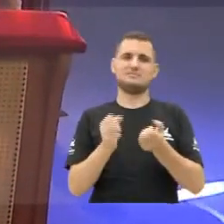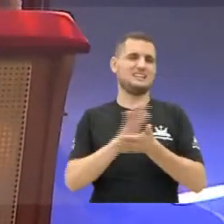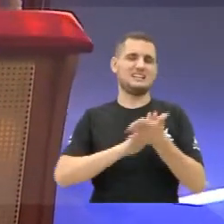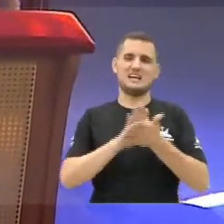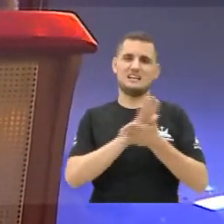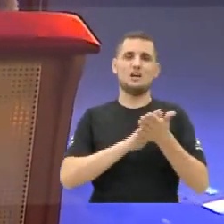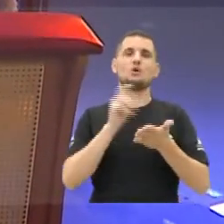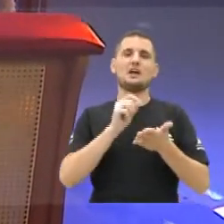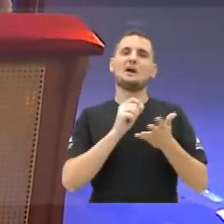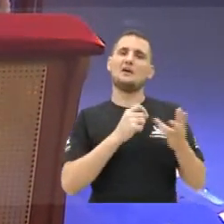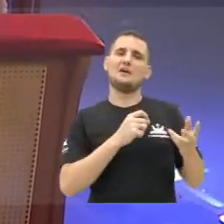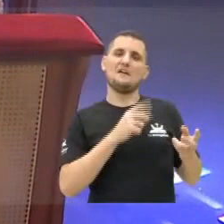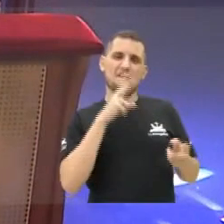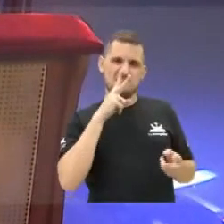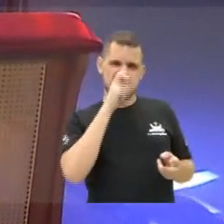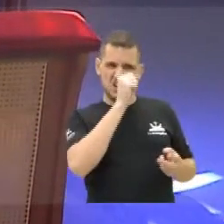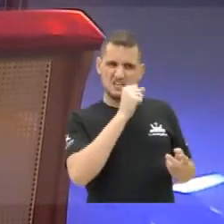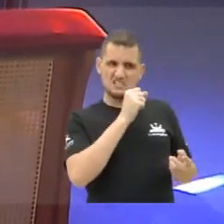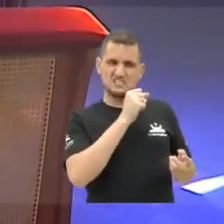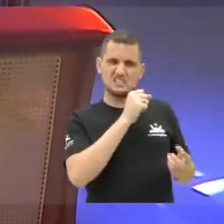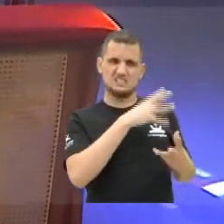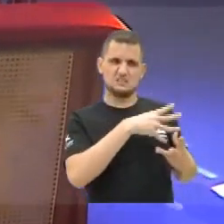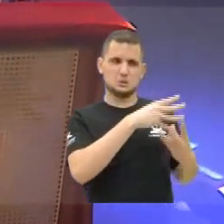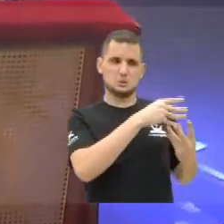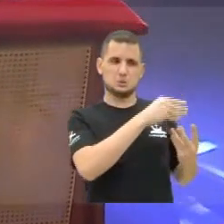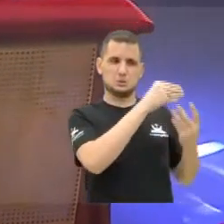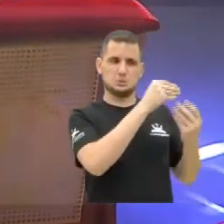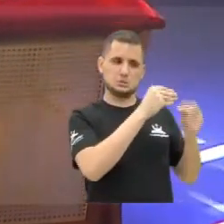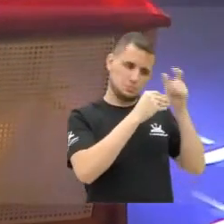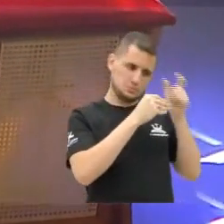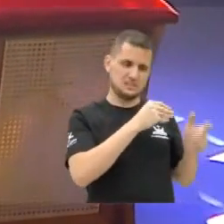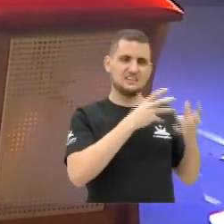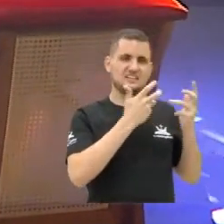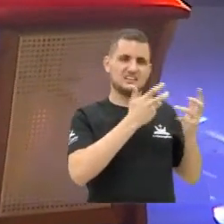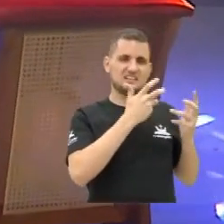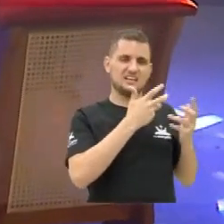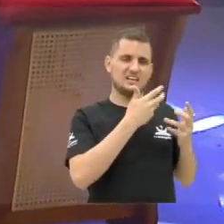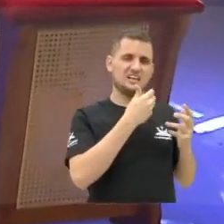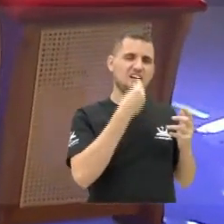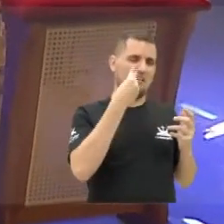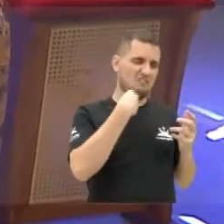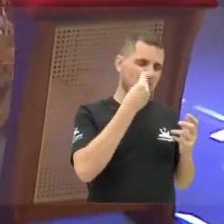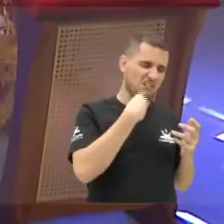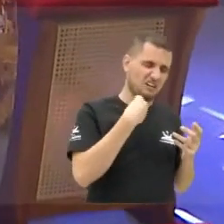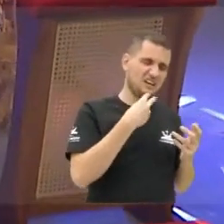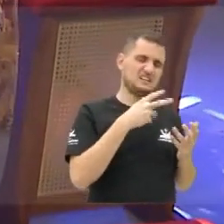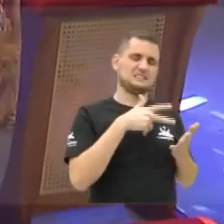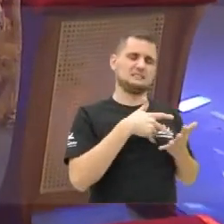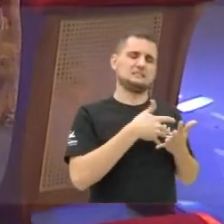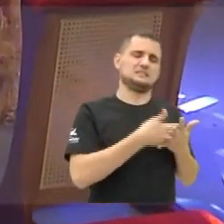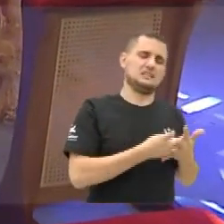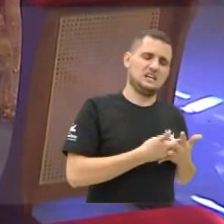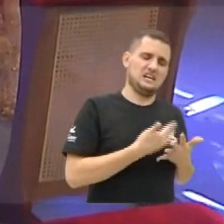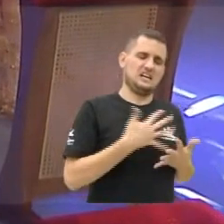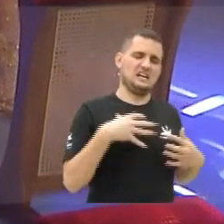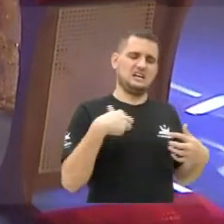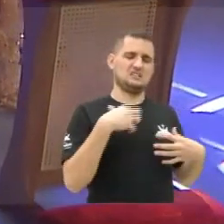espiritual que queira me prostrar, me levar ao